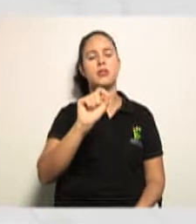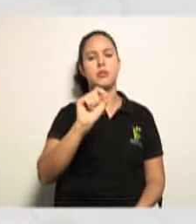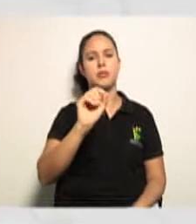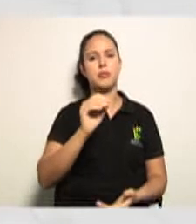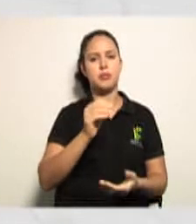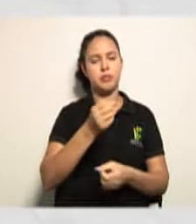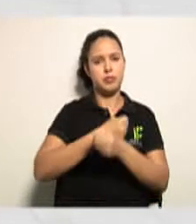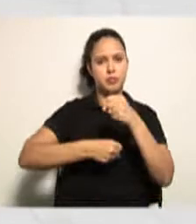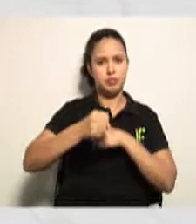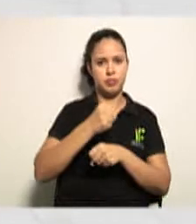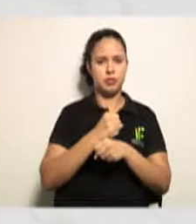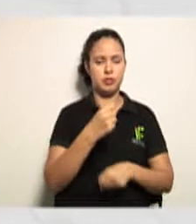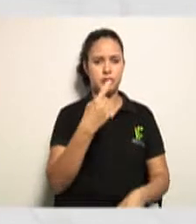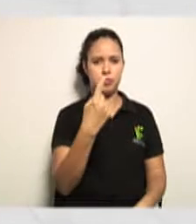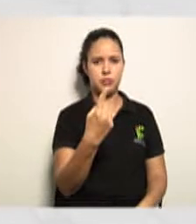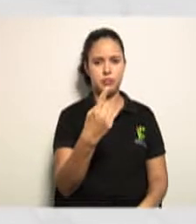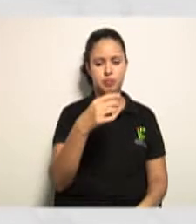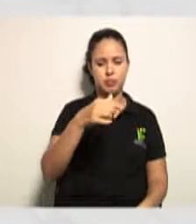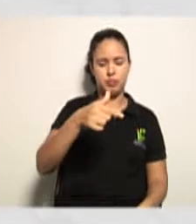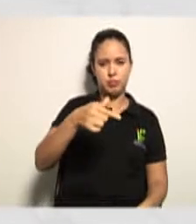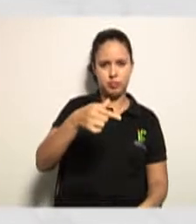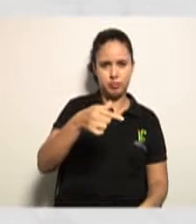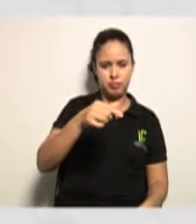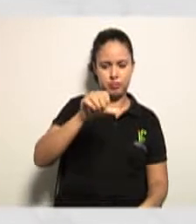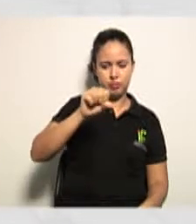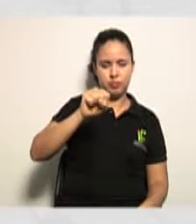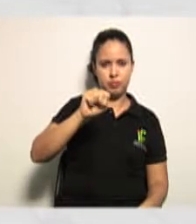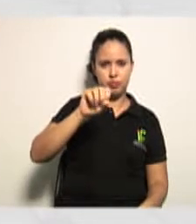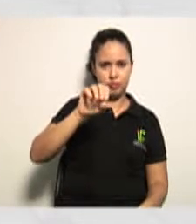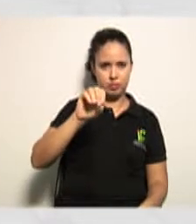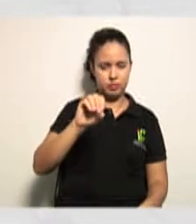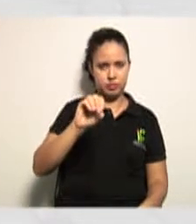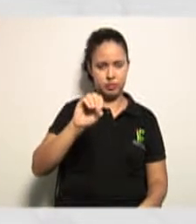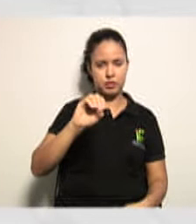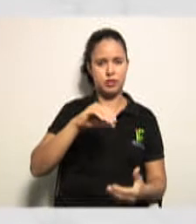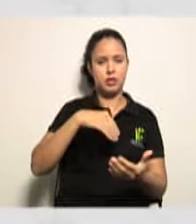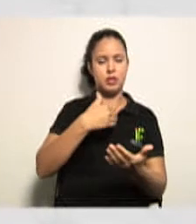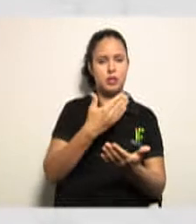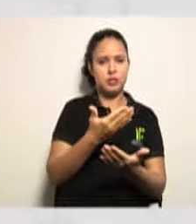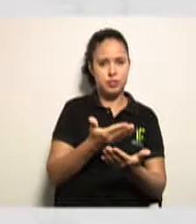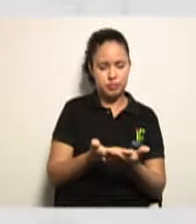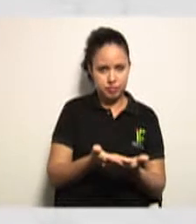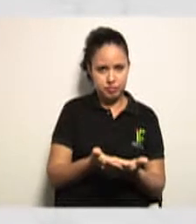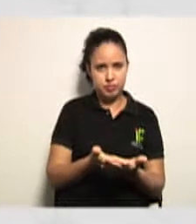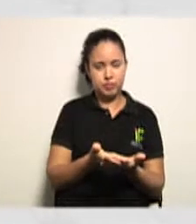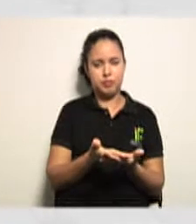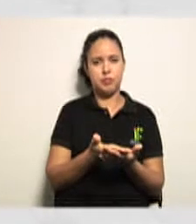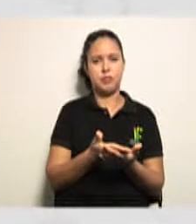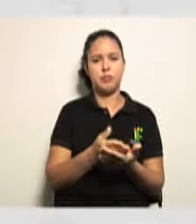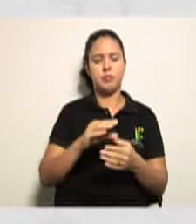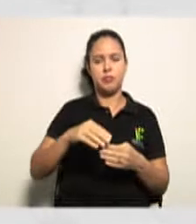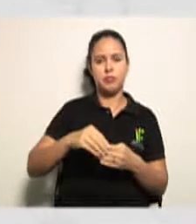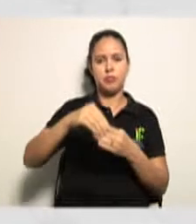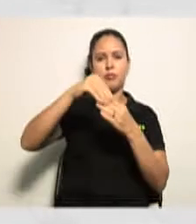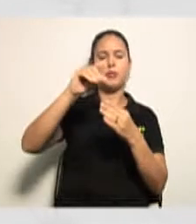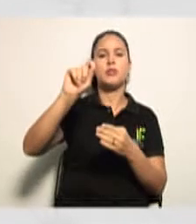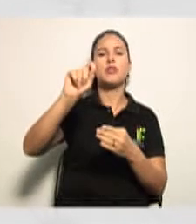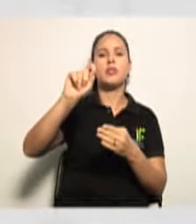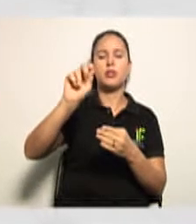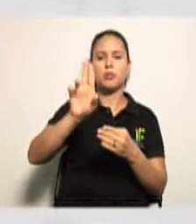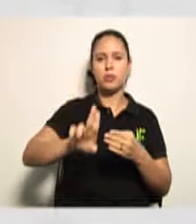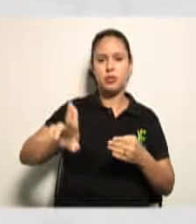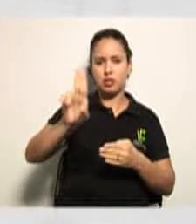efetivamente lá em 1780 a 1860, a principal matéria-prima era o ferro. O